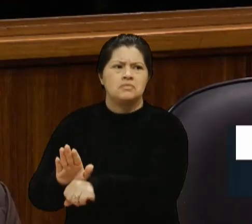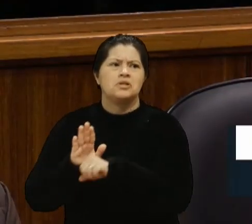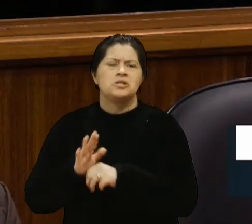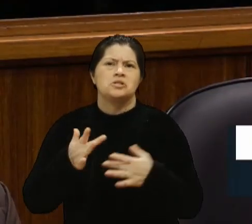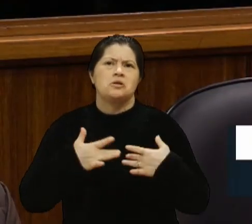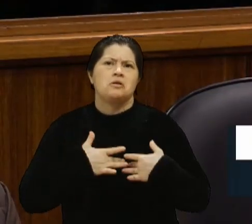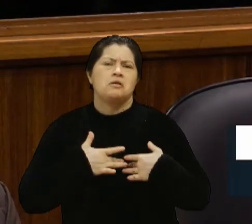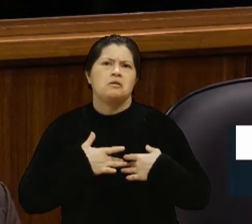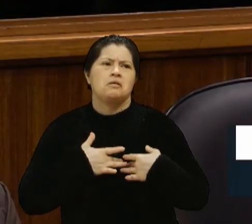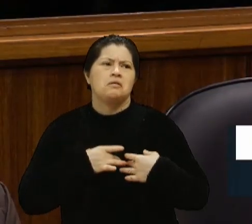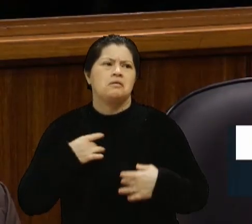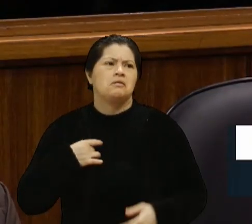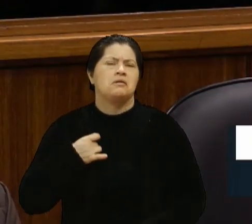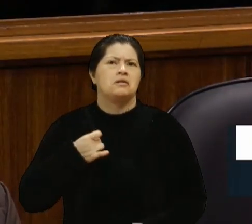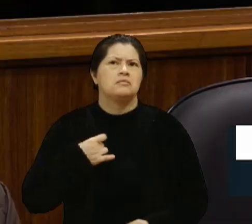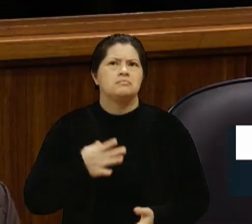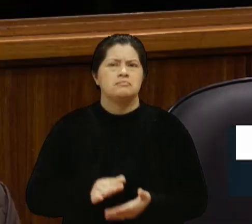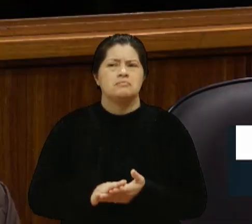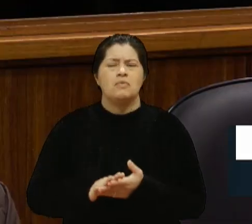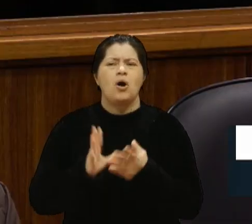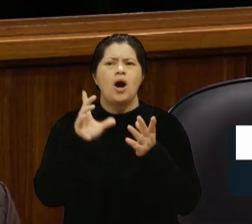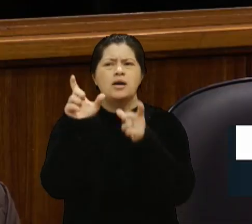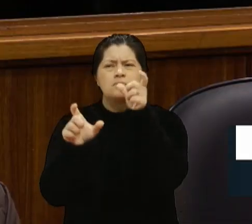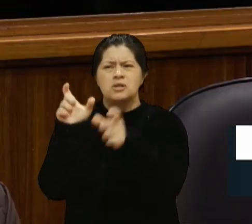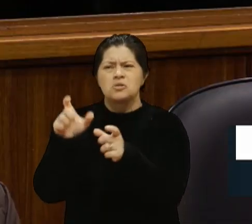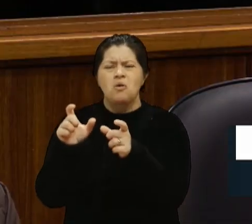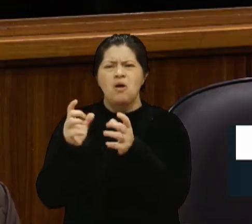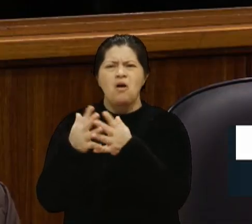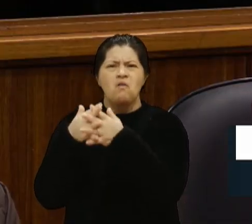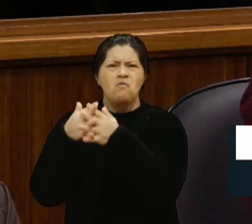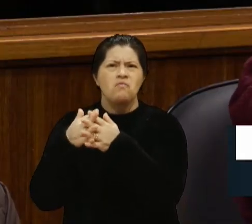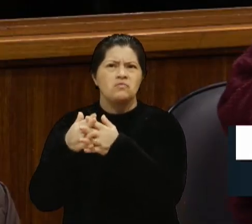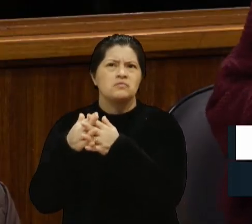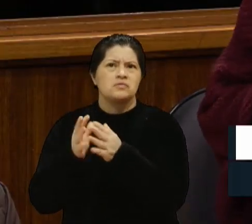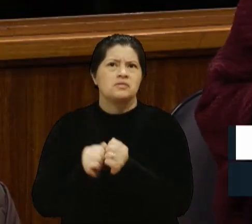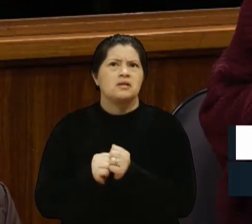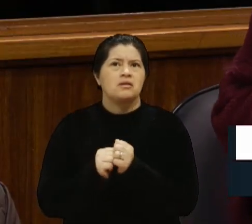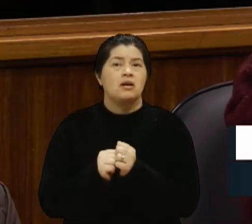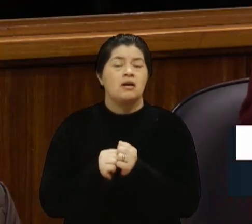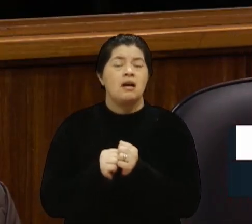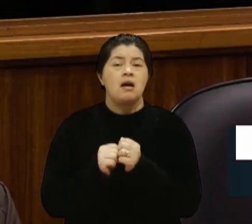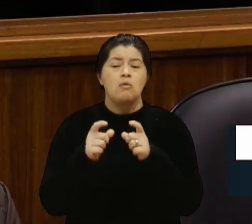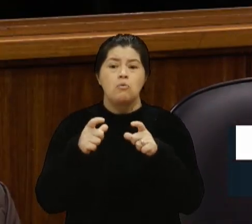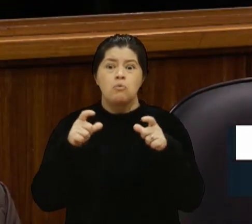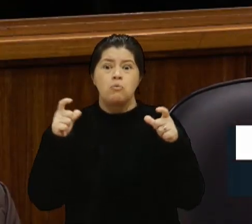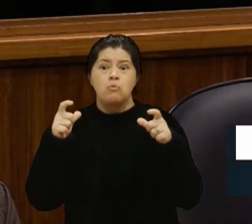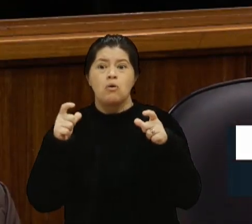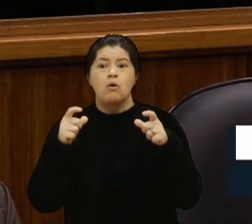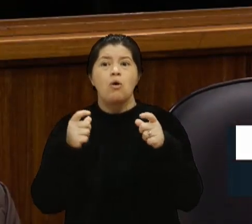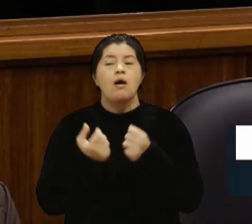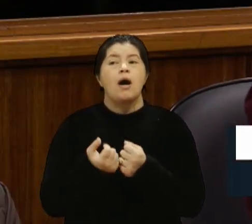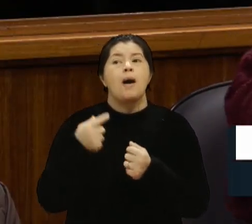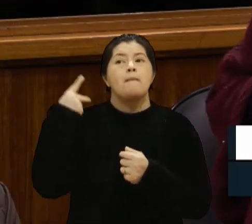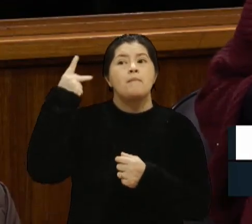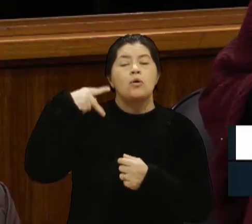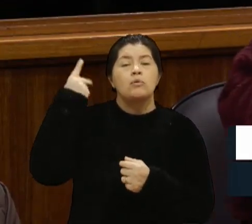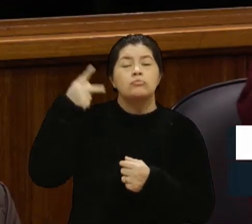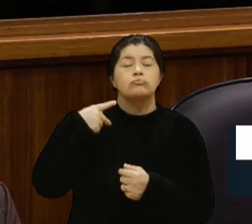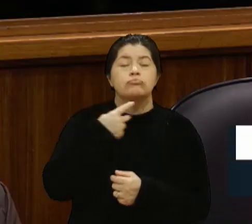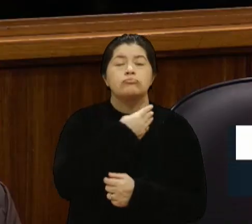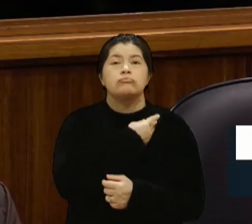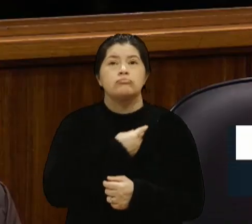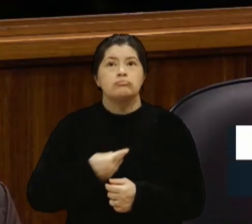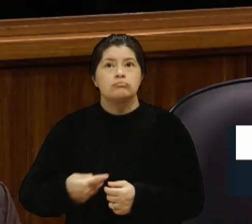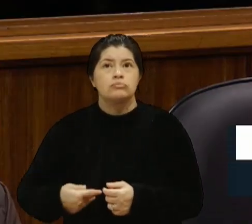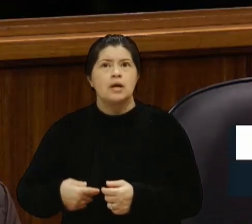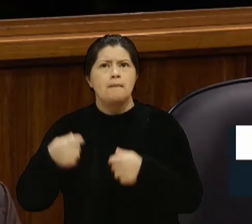inclusive dentro do poder público, confunde isso. E é importante a gente ter a dimensão dessa quantidade de políticas públicas